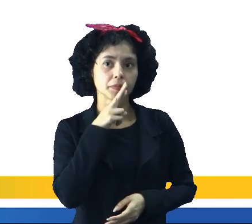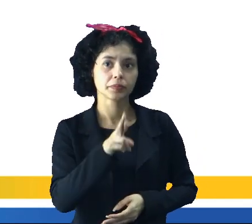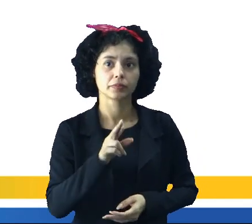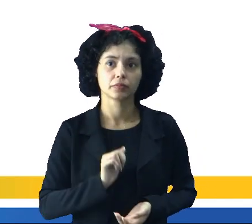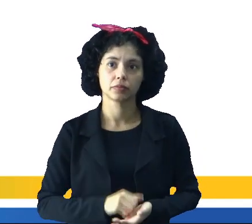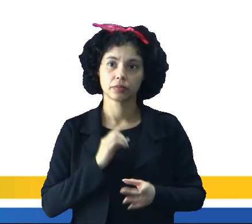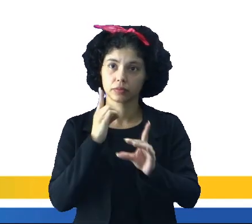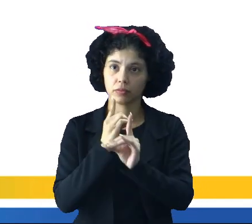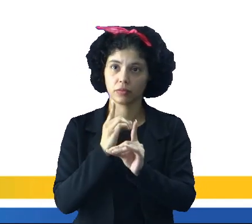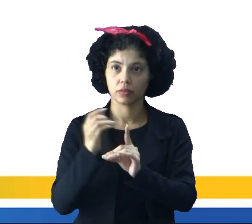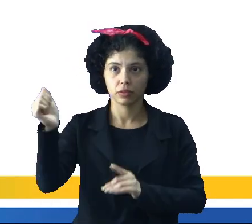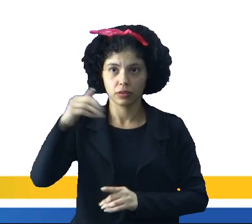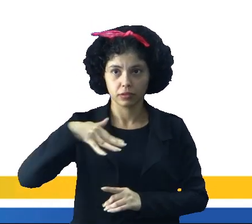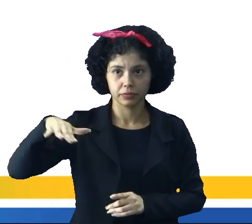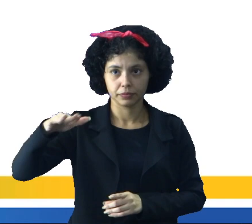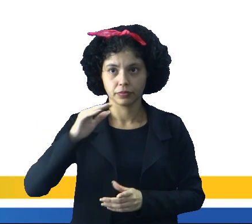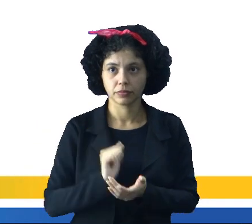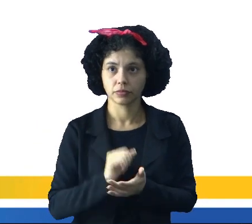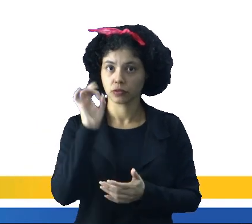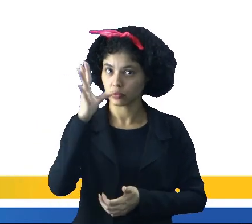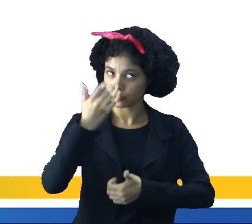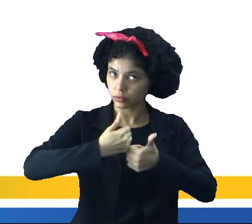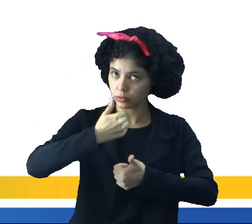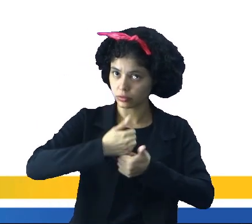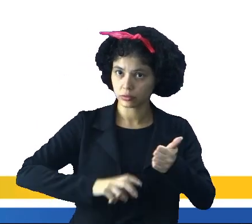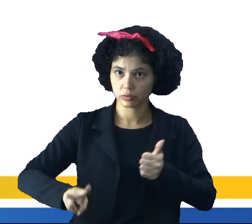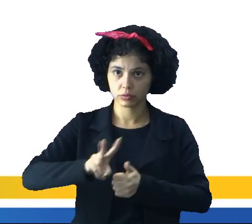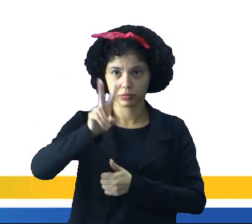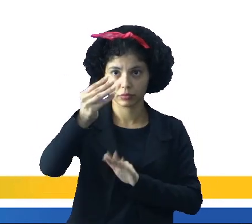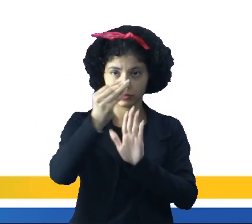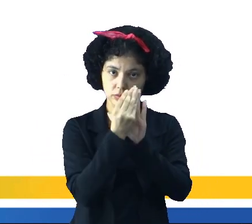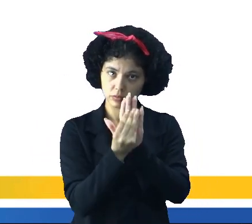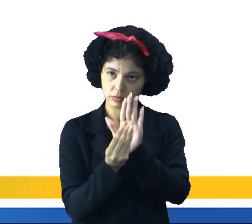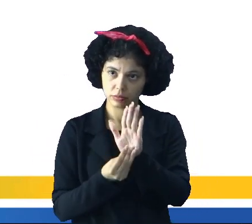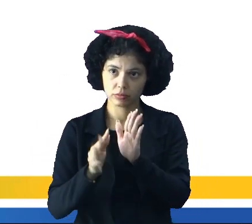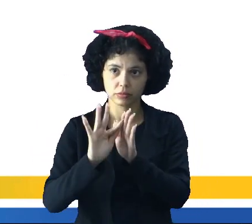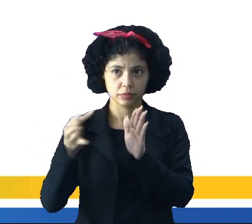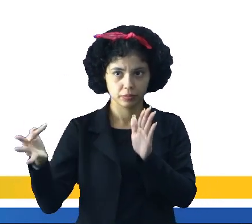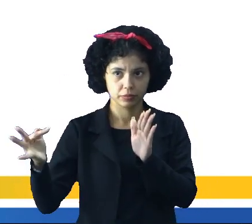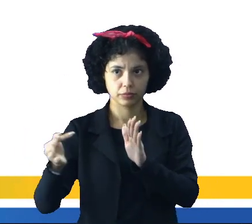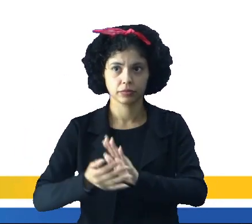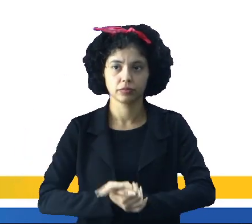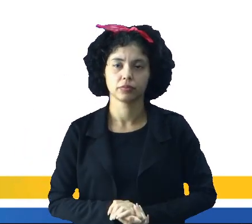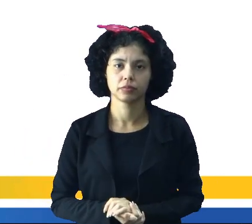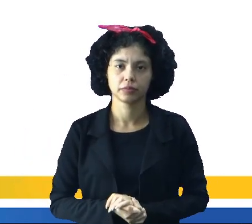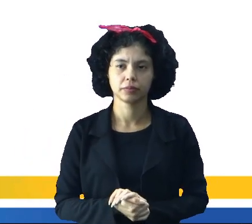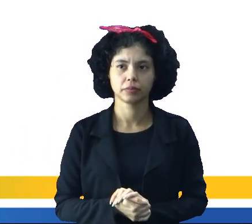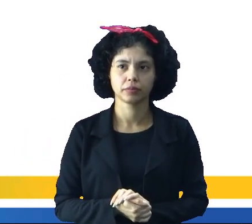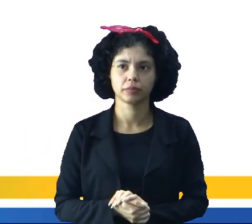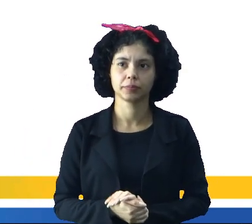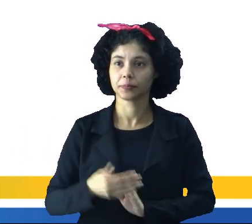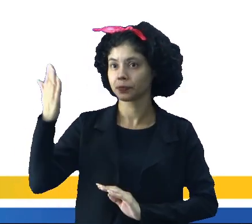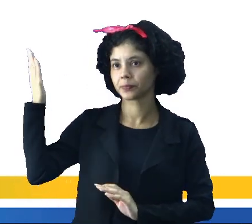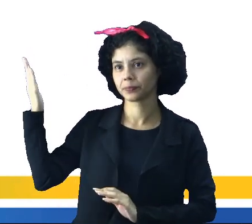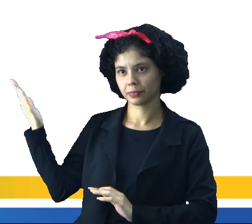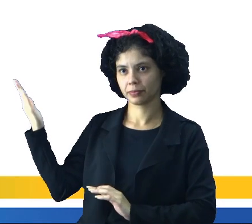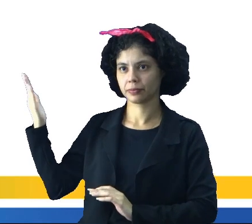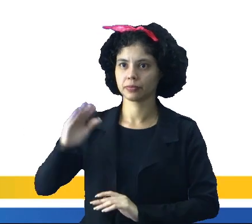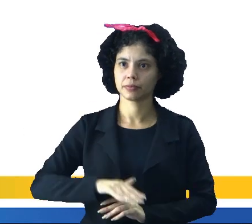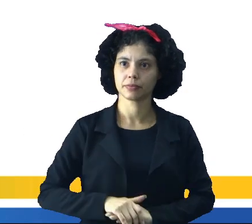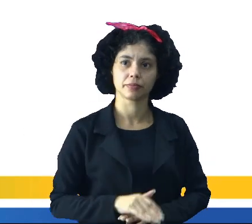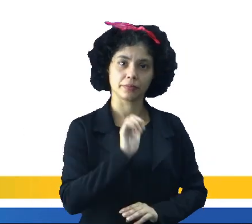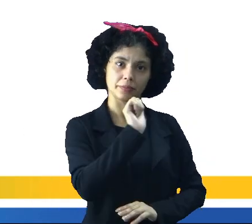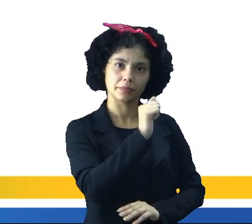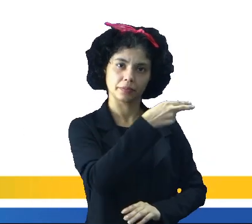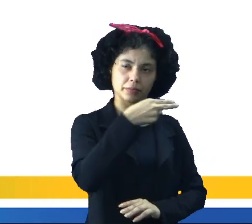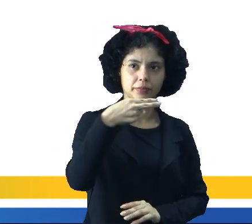ó. Para encontrar a área, basta substituir os valores, tá? Dados na fórmula. Então, o